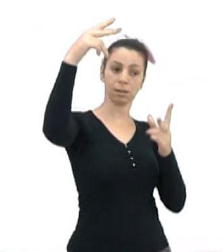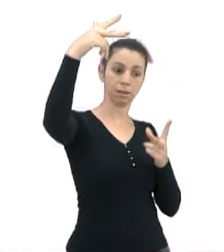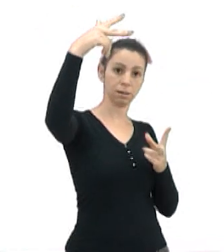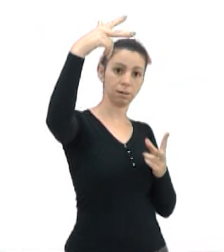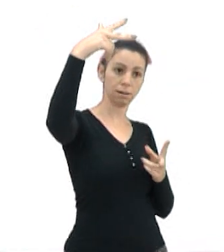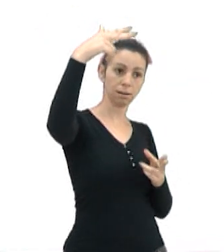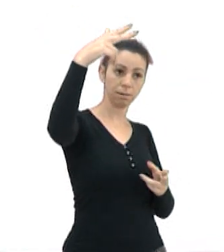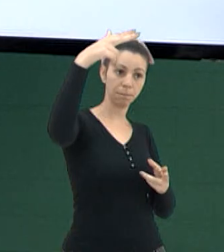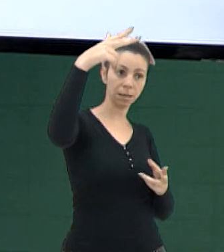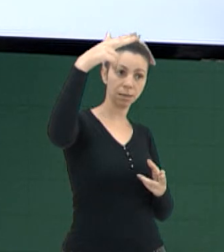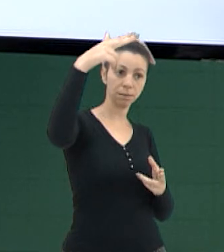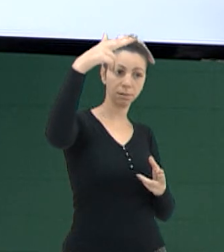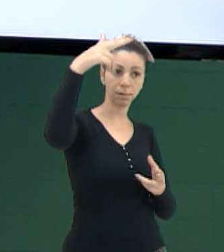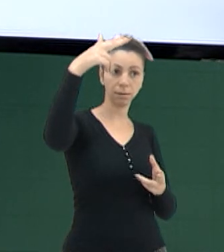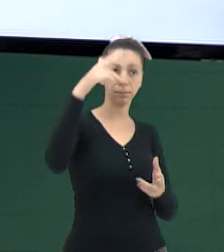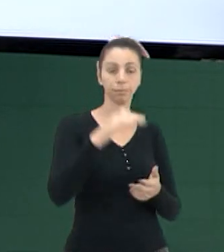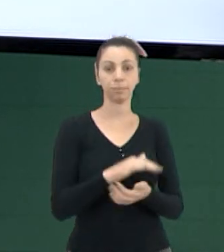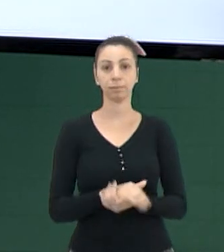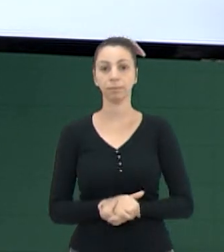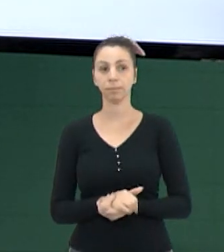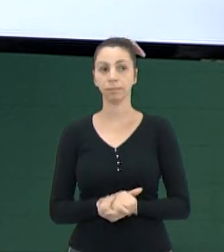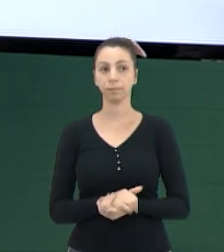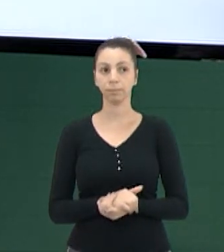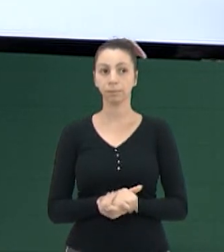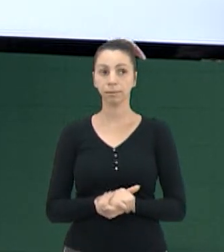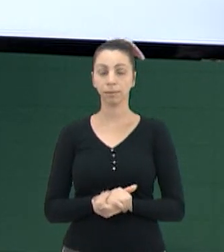outro lado, ao triângulo